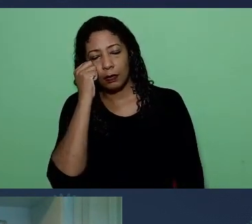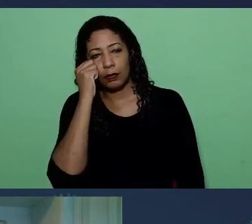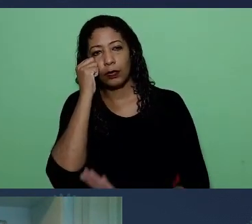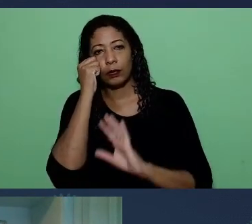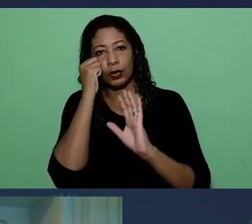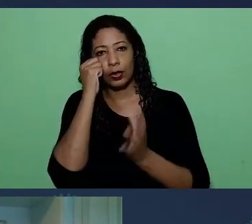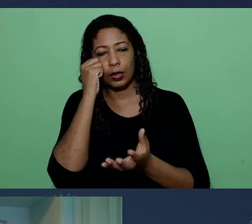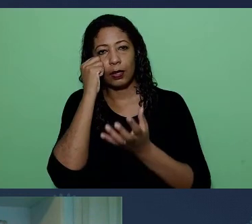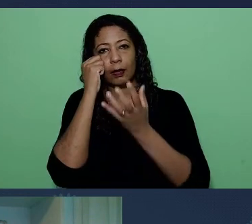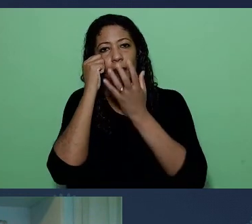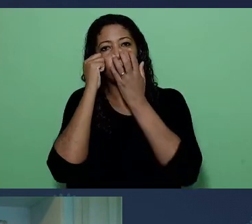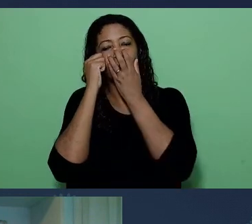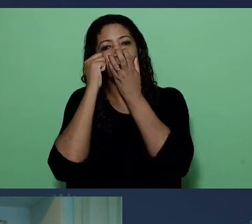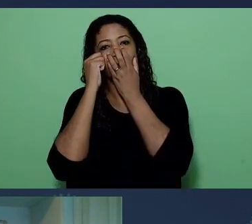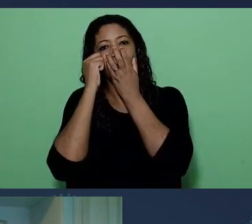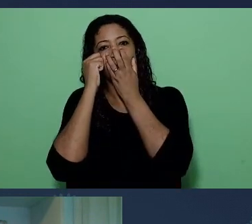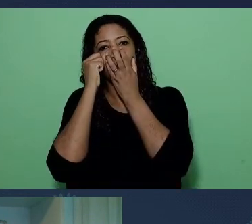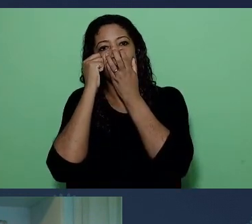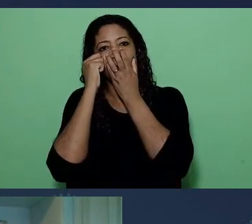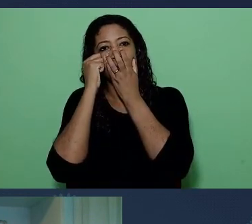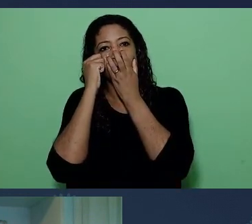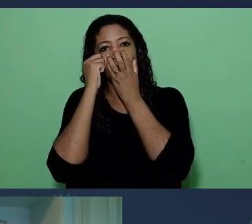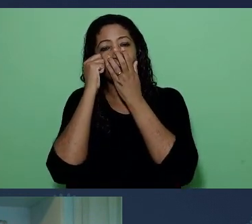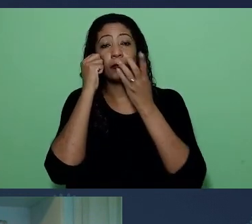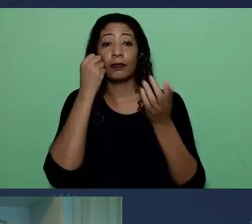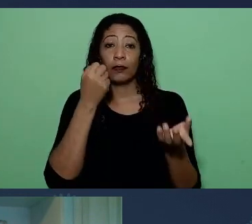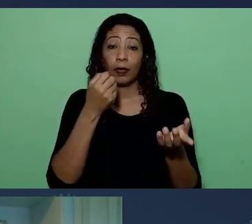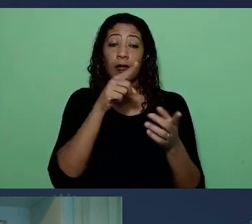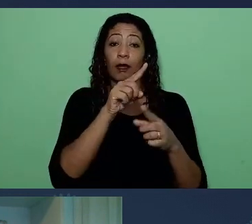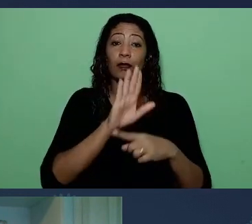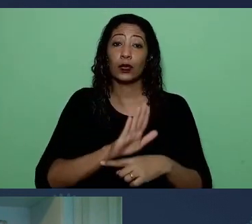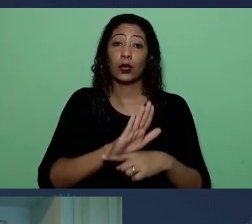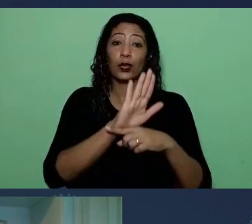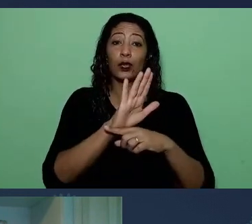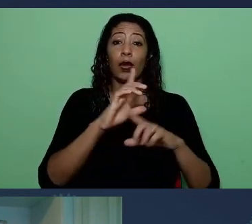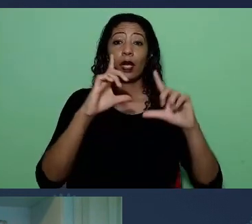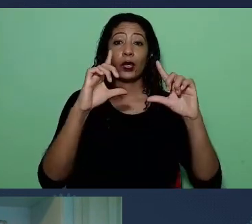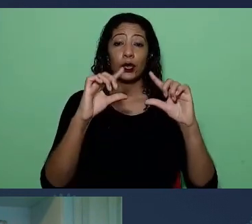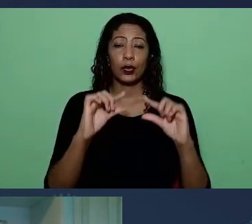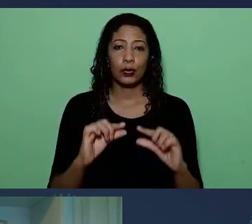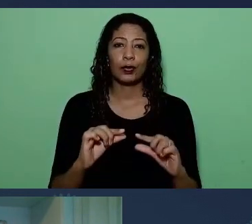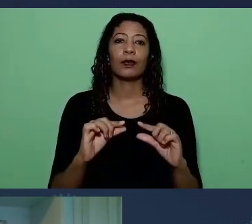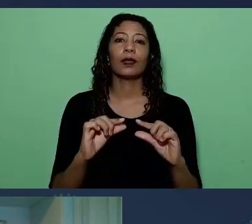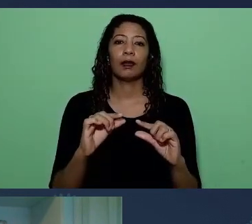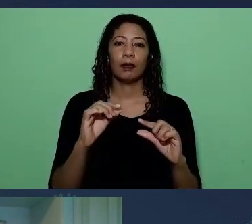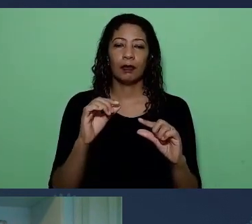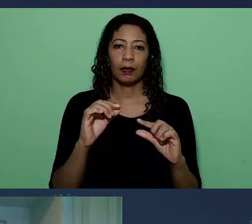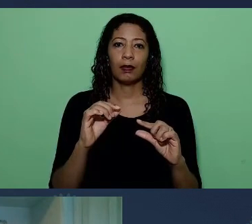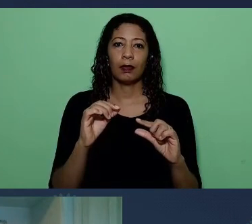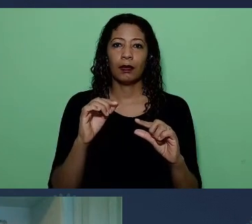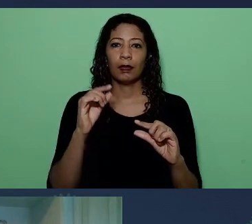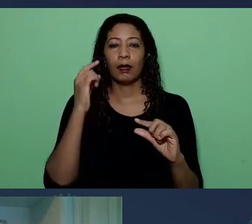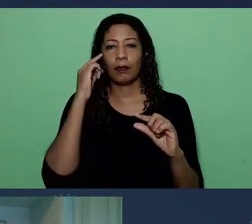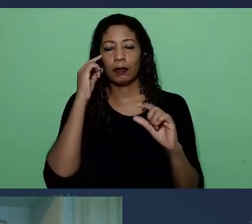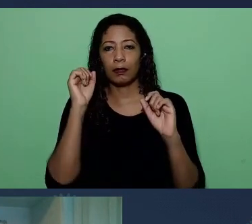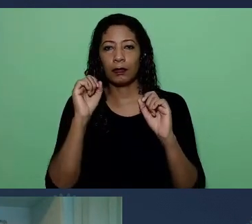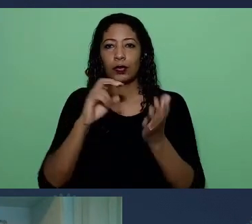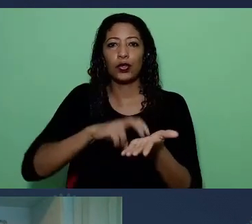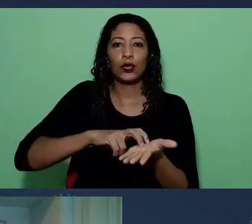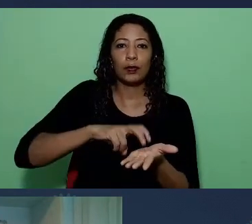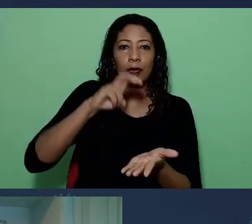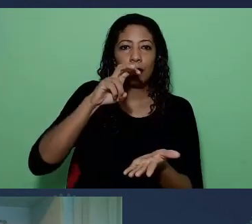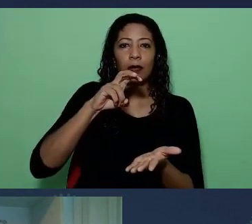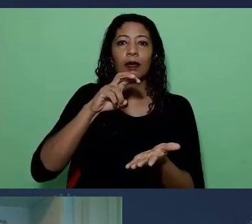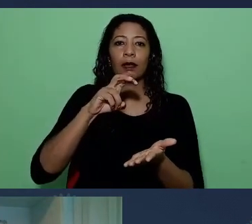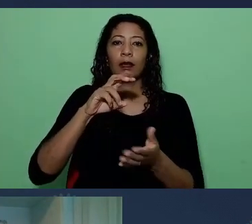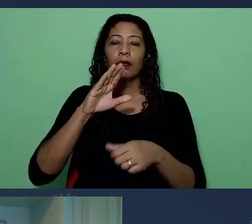noite na máscara. E isso tem reduzido bastante a sintomatologia diurna e matutina desses